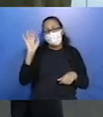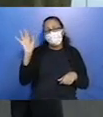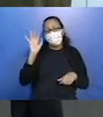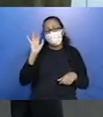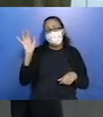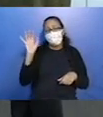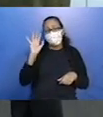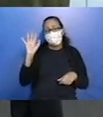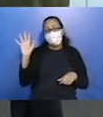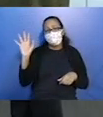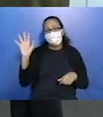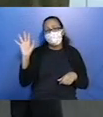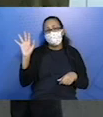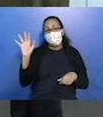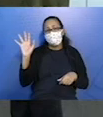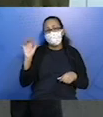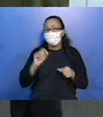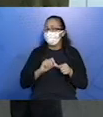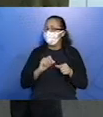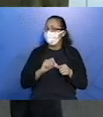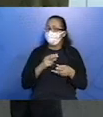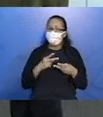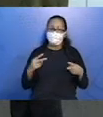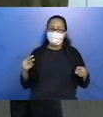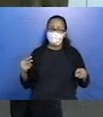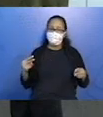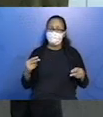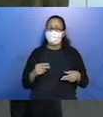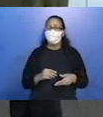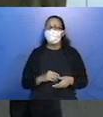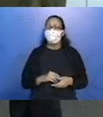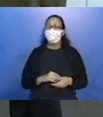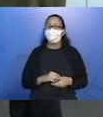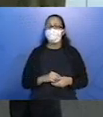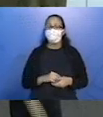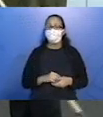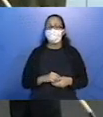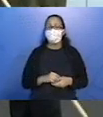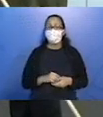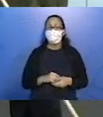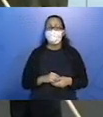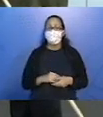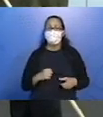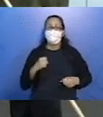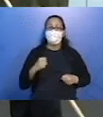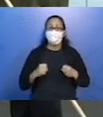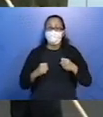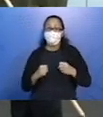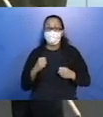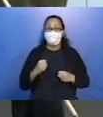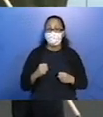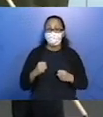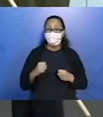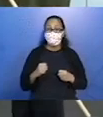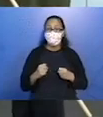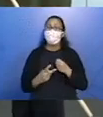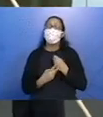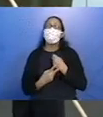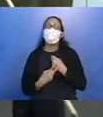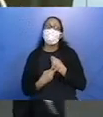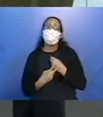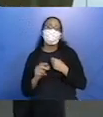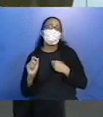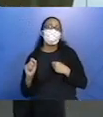sonhando, né? Em realizar alguma coisa, tá certo? Próximo verbo, correr. O que você acha que é?